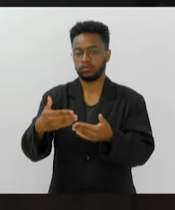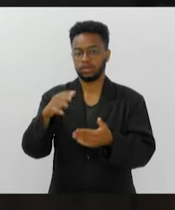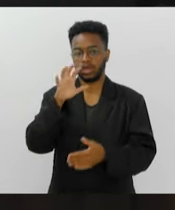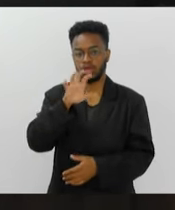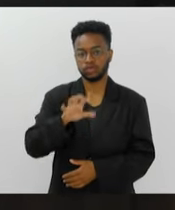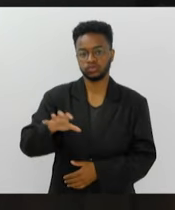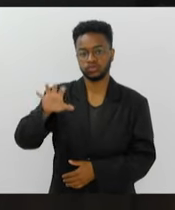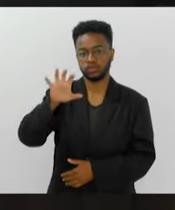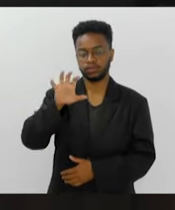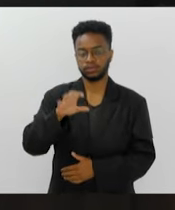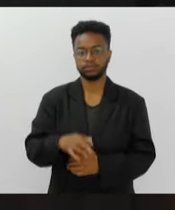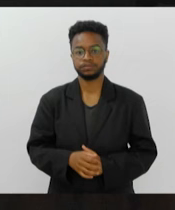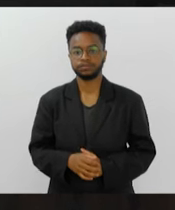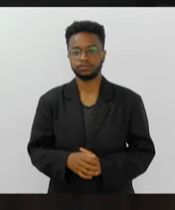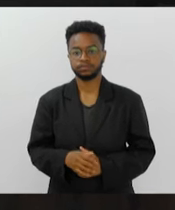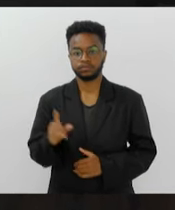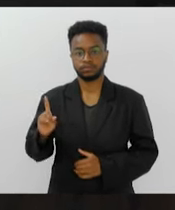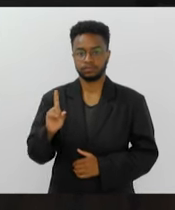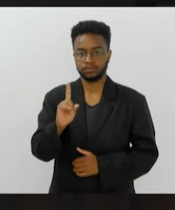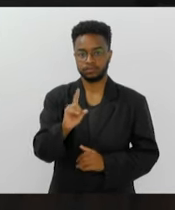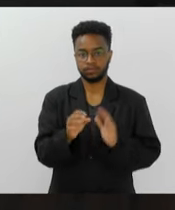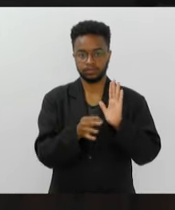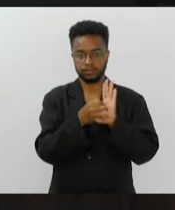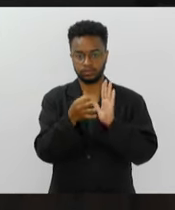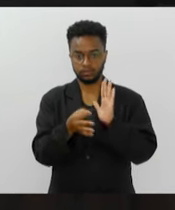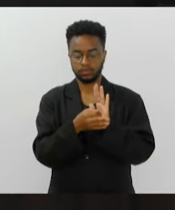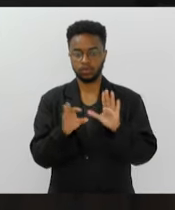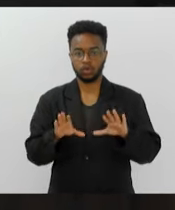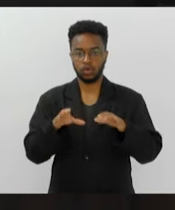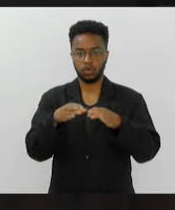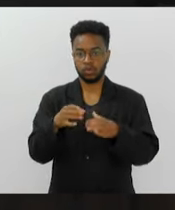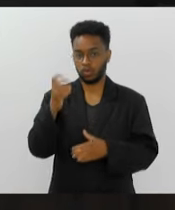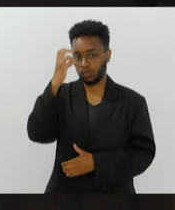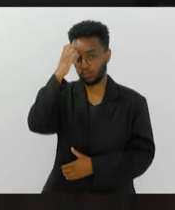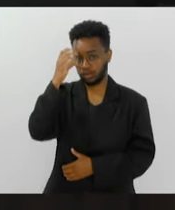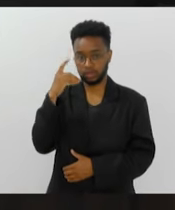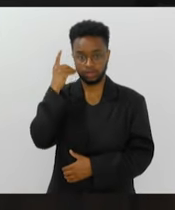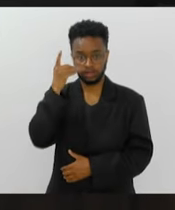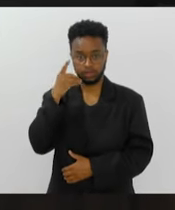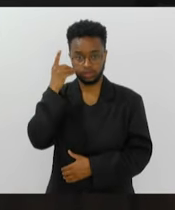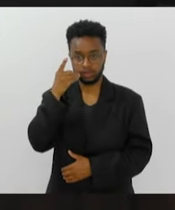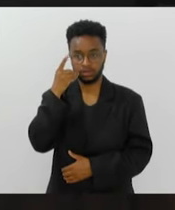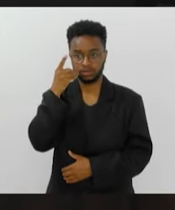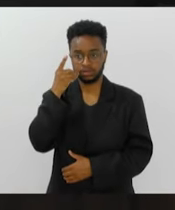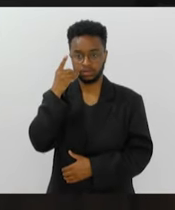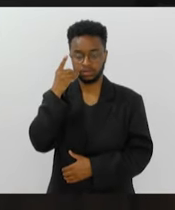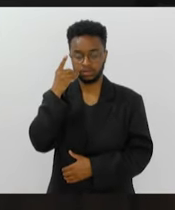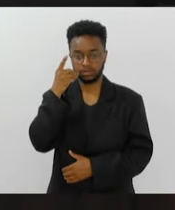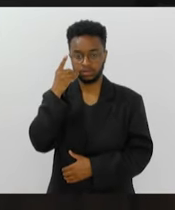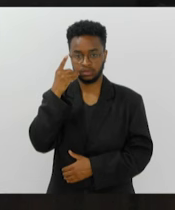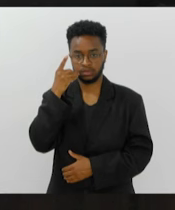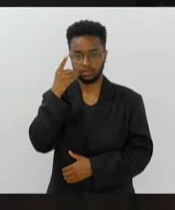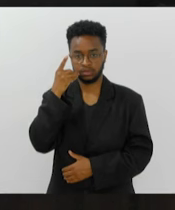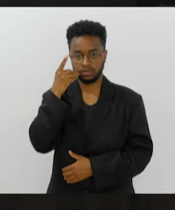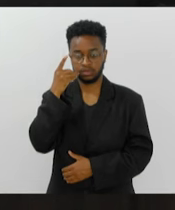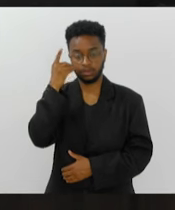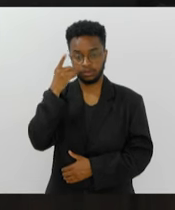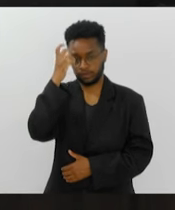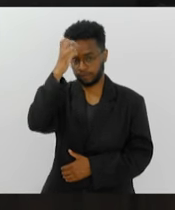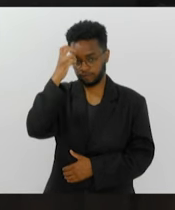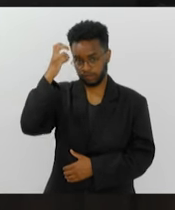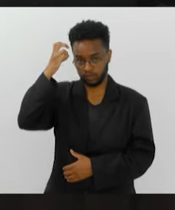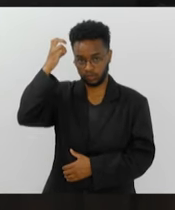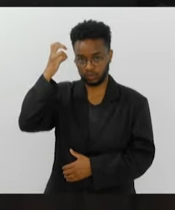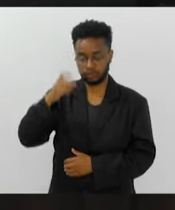Regional para emitir parecer pela comissão de Cultura Deputado vice-presidente Ah não perdão deputada Verônica